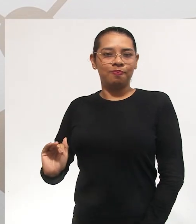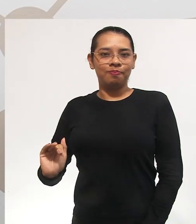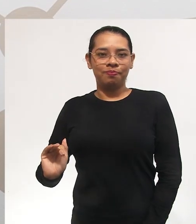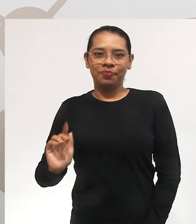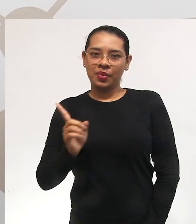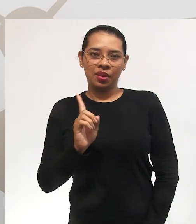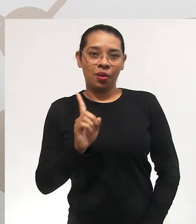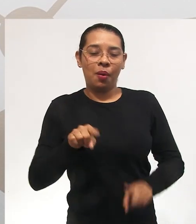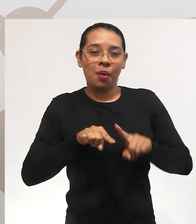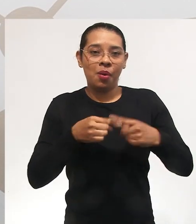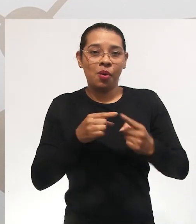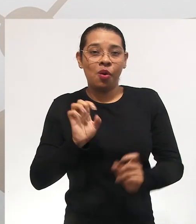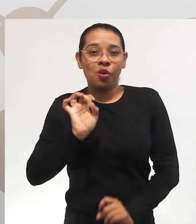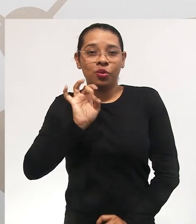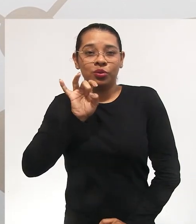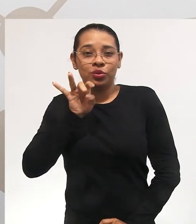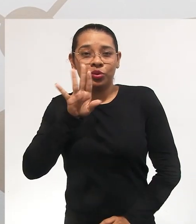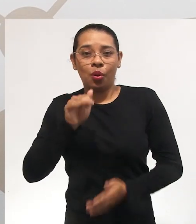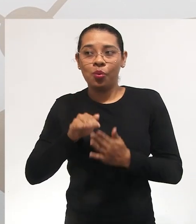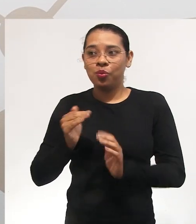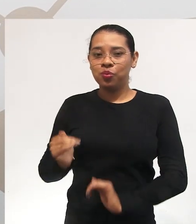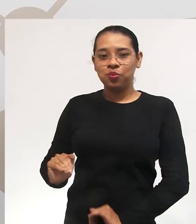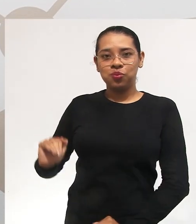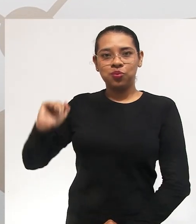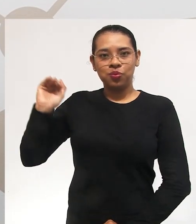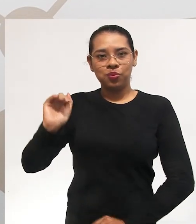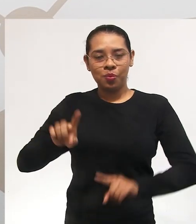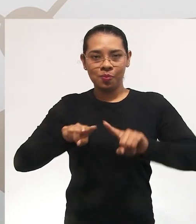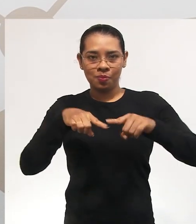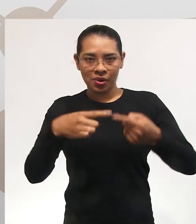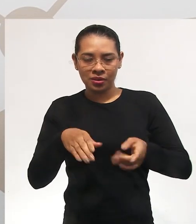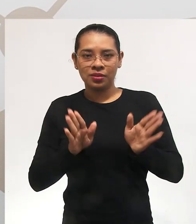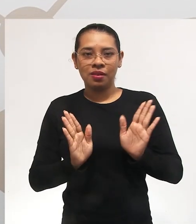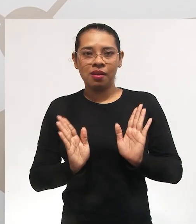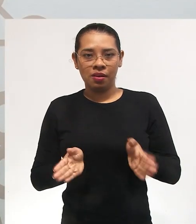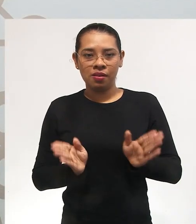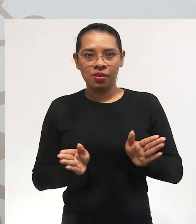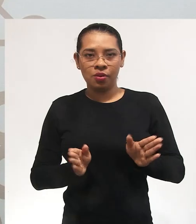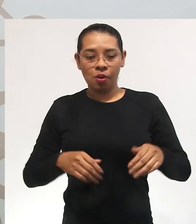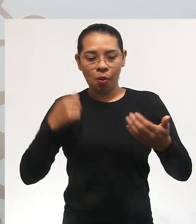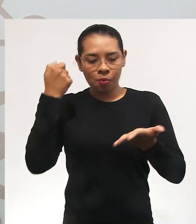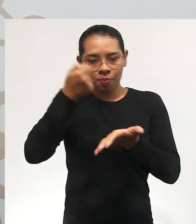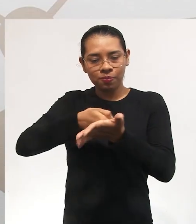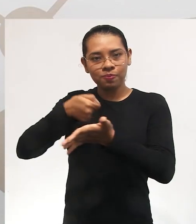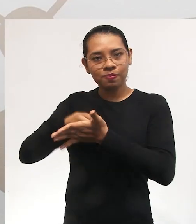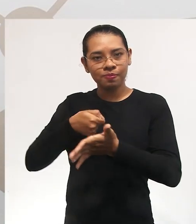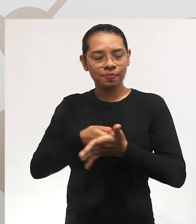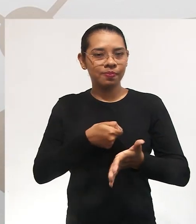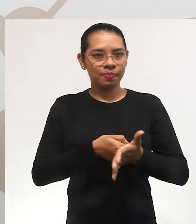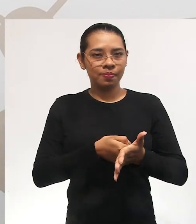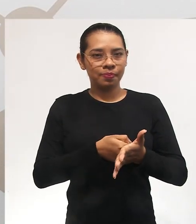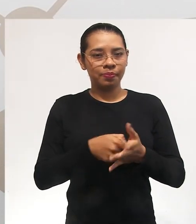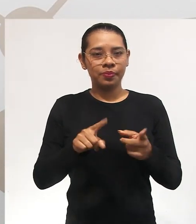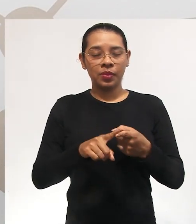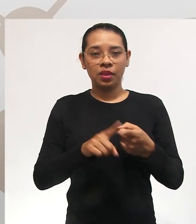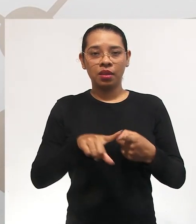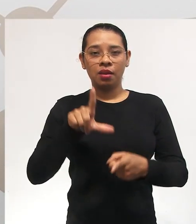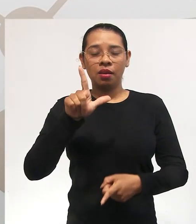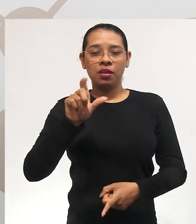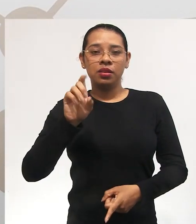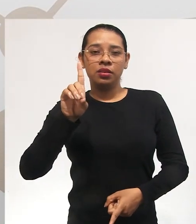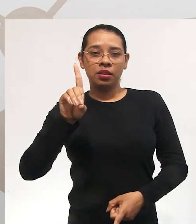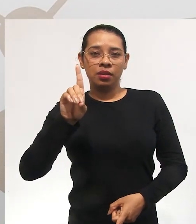referencial curricular. E já a BNCC ela tem um caráter de obrigatoriedade. ela tem determinação, porque na